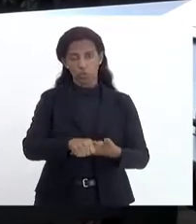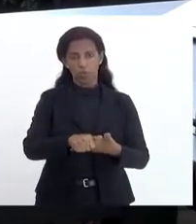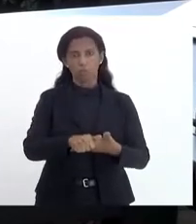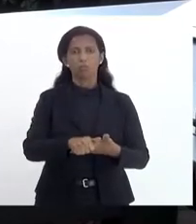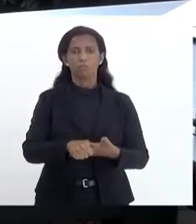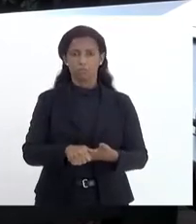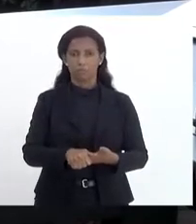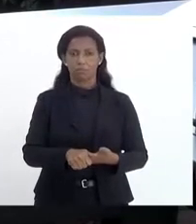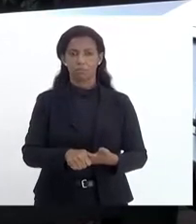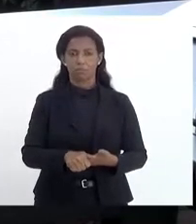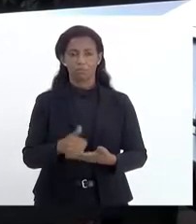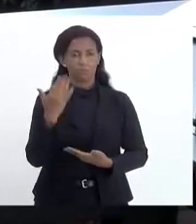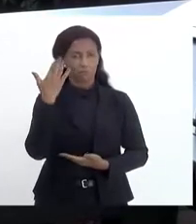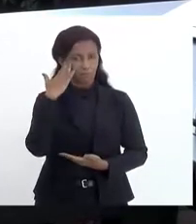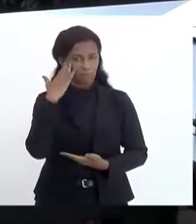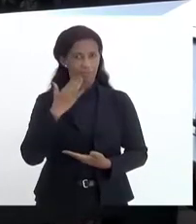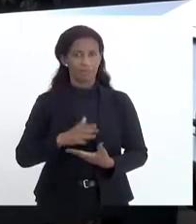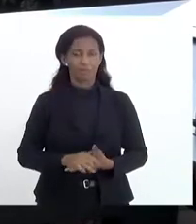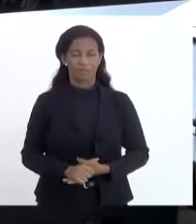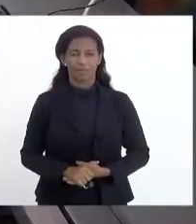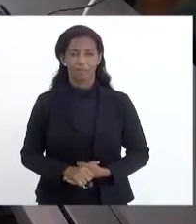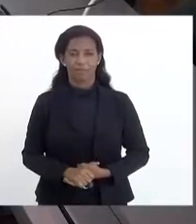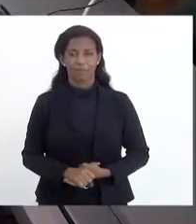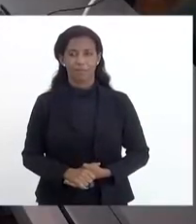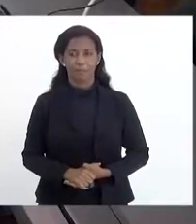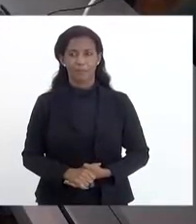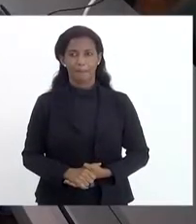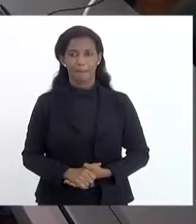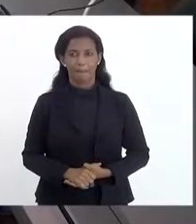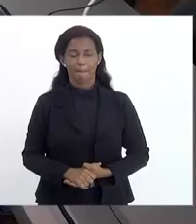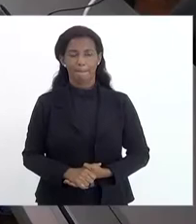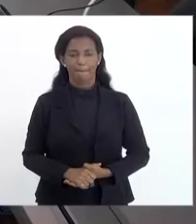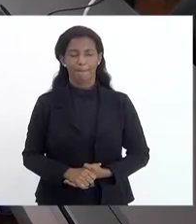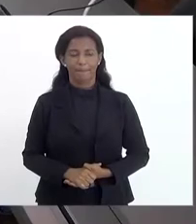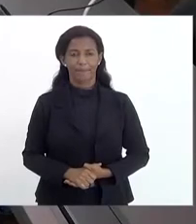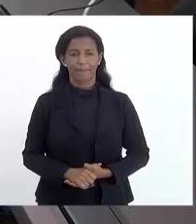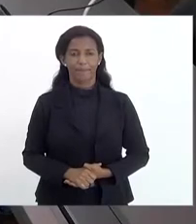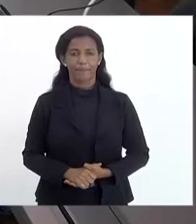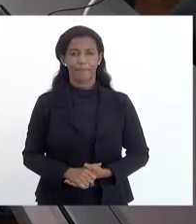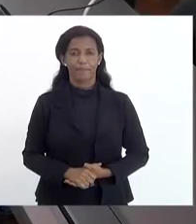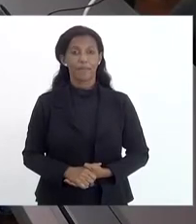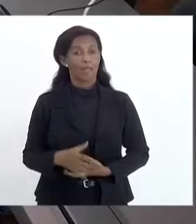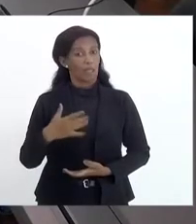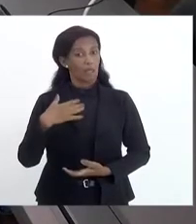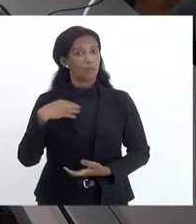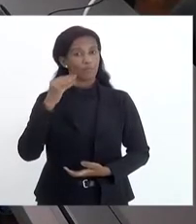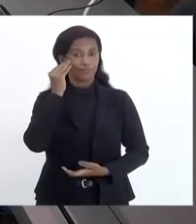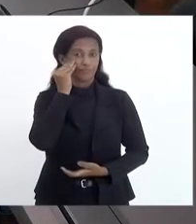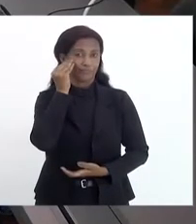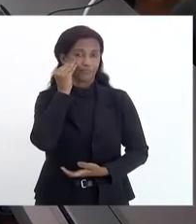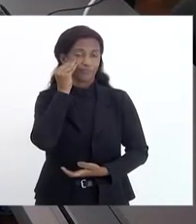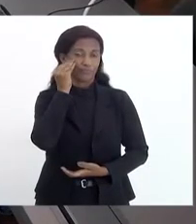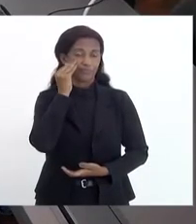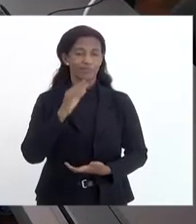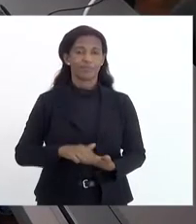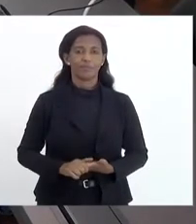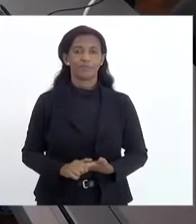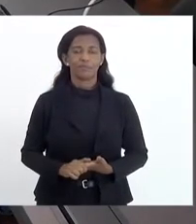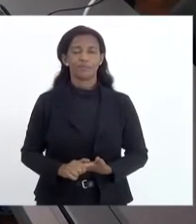Entendeu? É que eu tentei, sem sucesso, que o